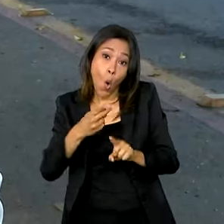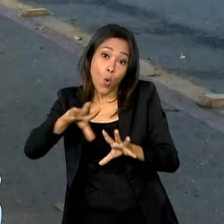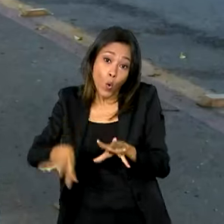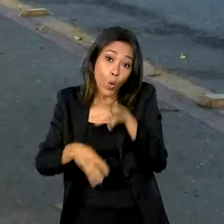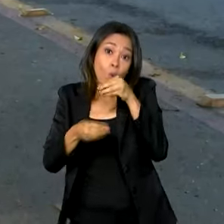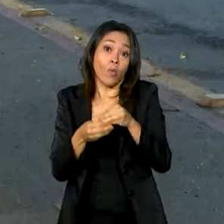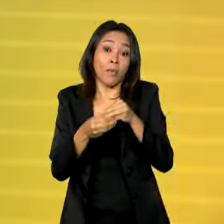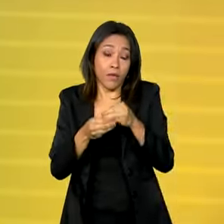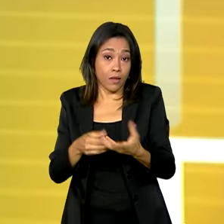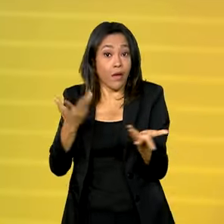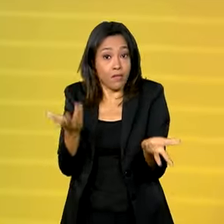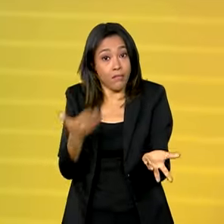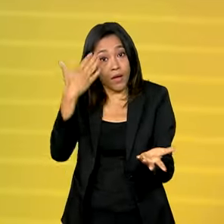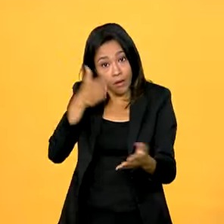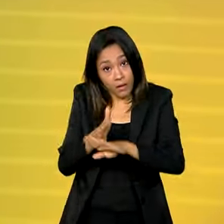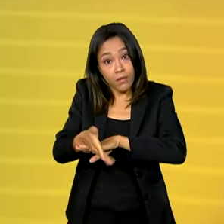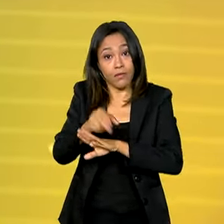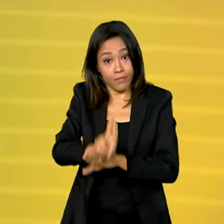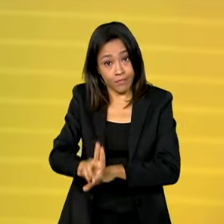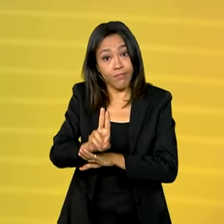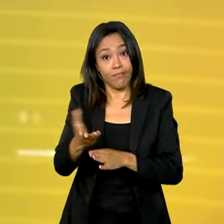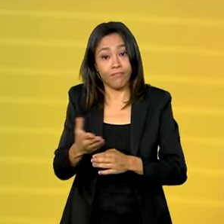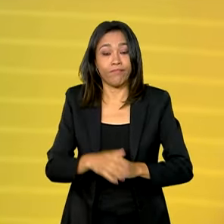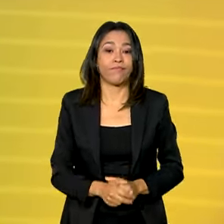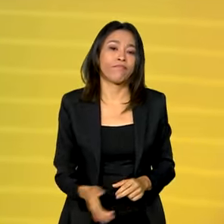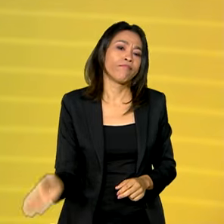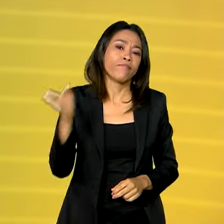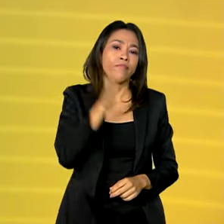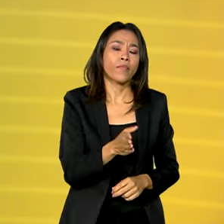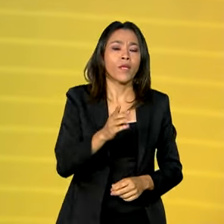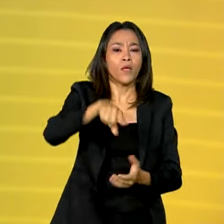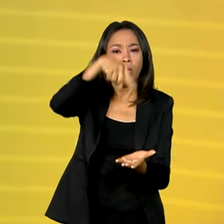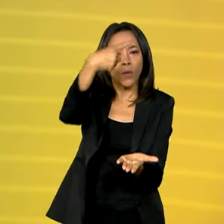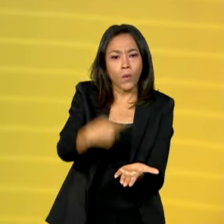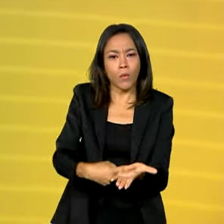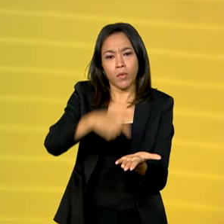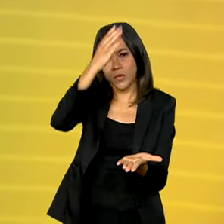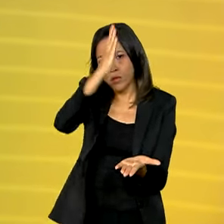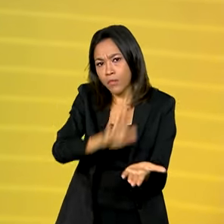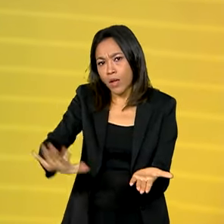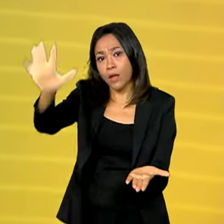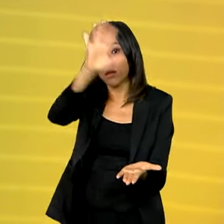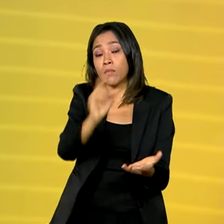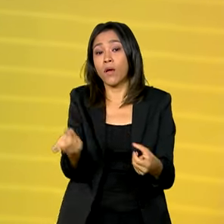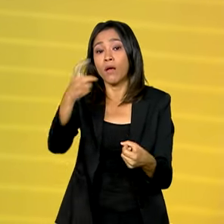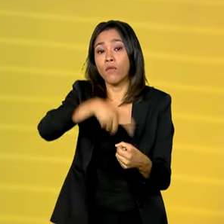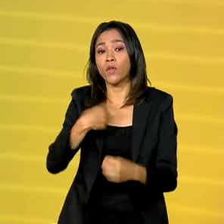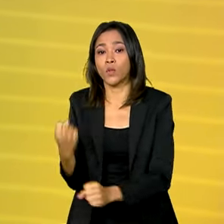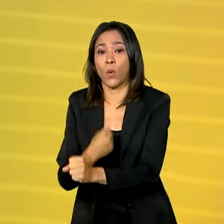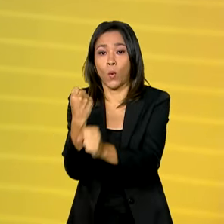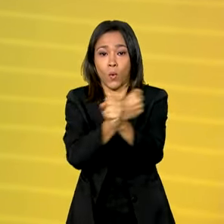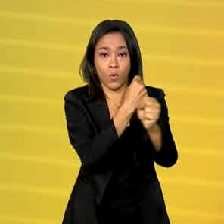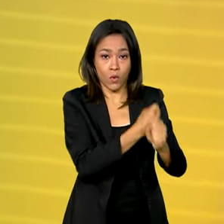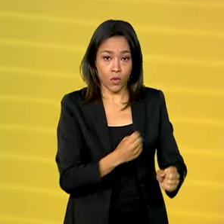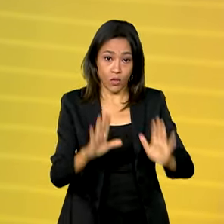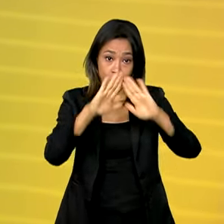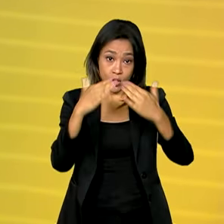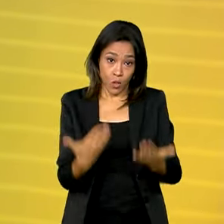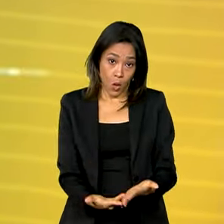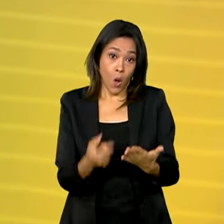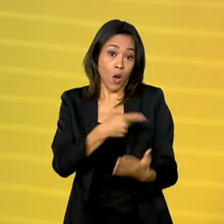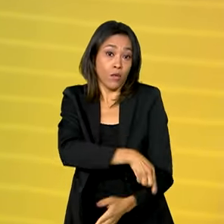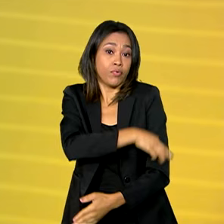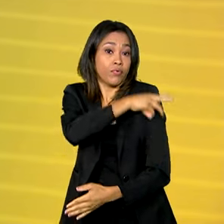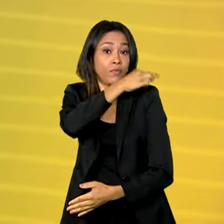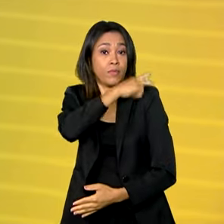processos seletivos. E o Pacto Nacional pela Retomada de Obras da Educação Básica completa um ano